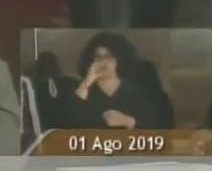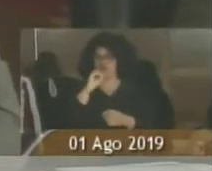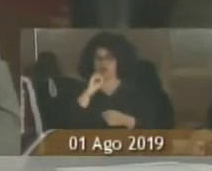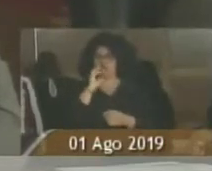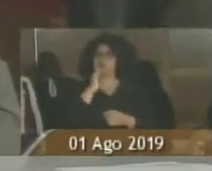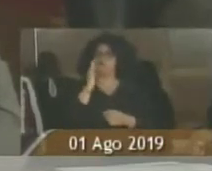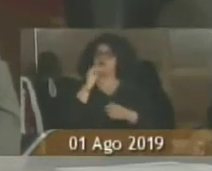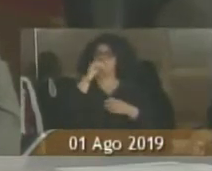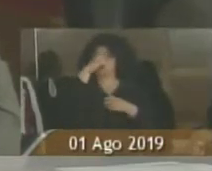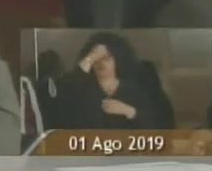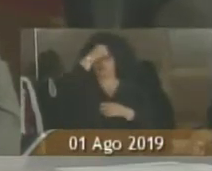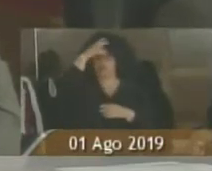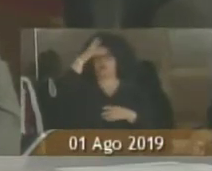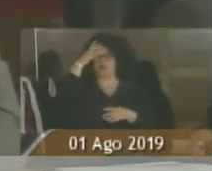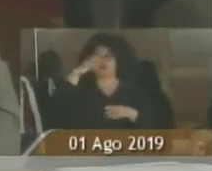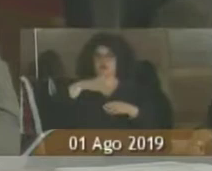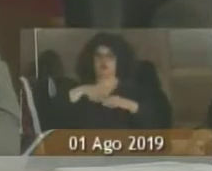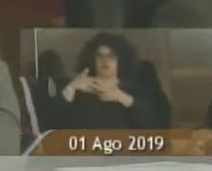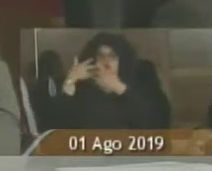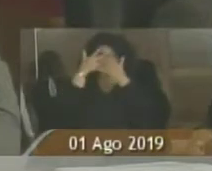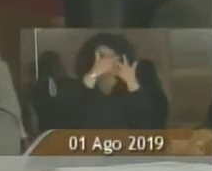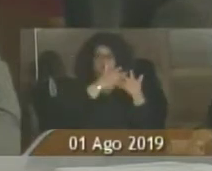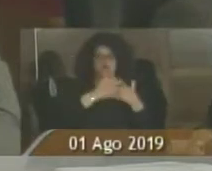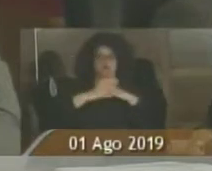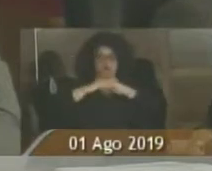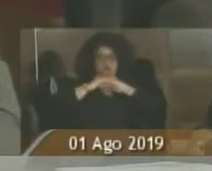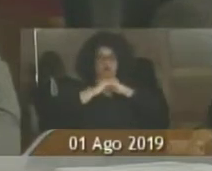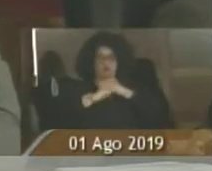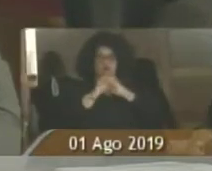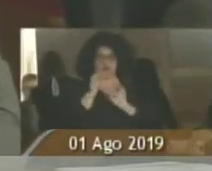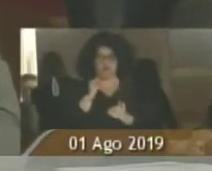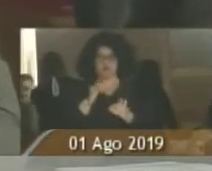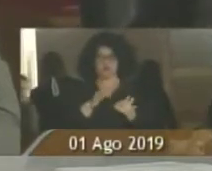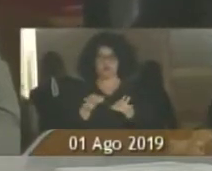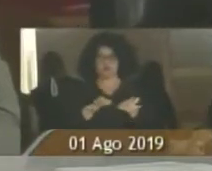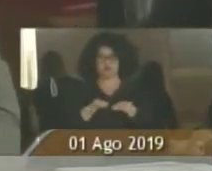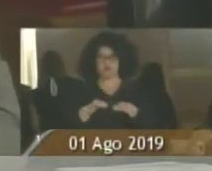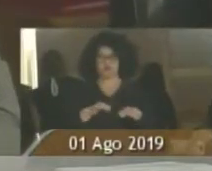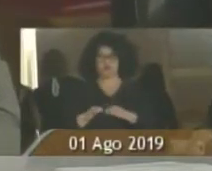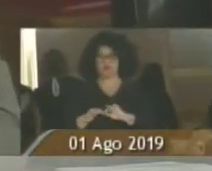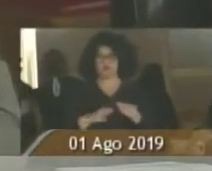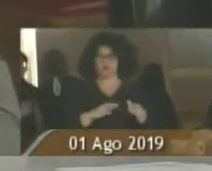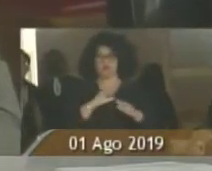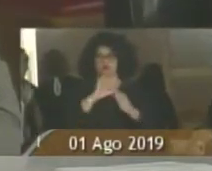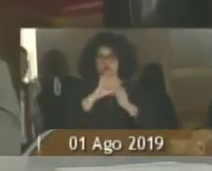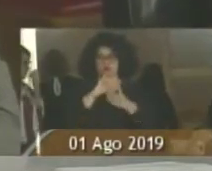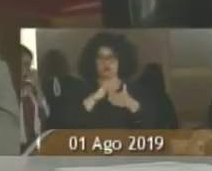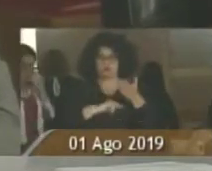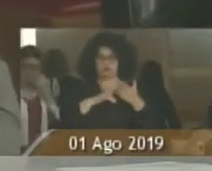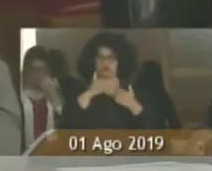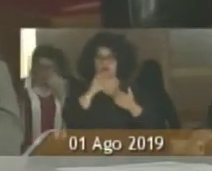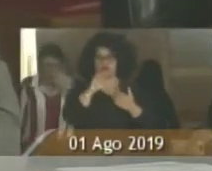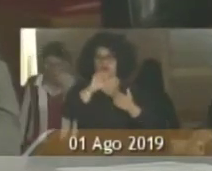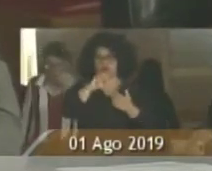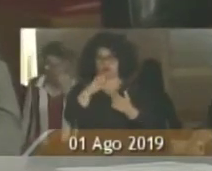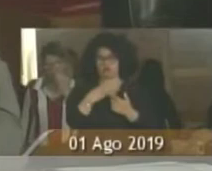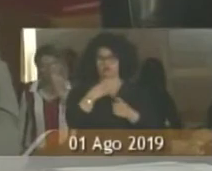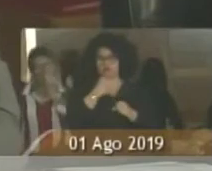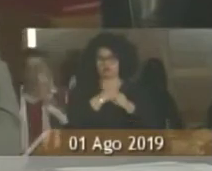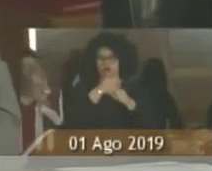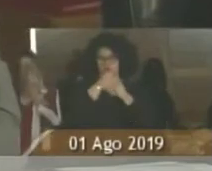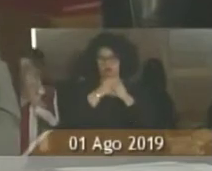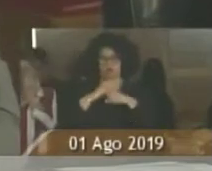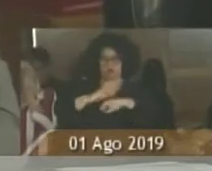indicando ao prefeito a operação tapa-buraco na Travessa Benedita Pimenta, bairro Camorim. Indicação 1093, indicando ao prefeito municipal a construção de calçada em